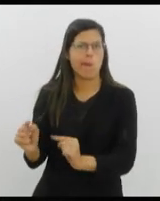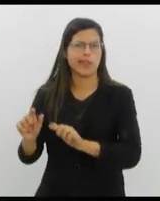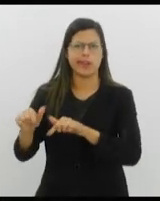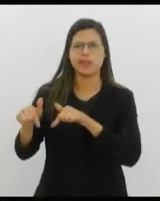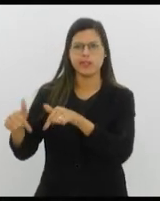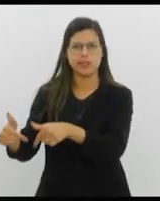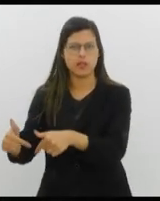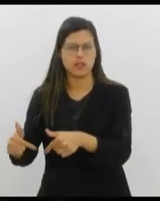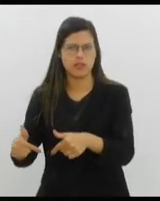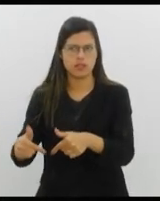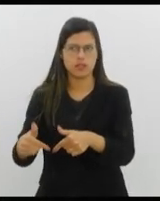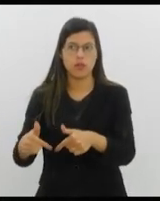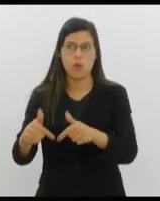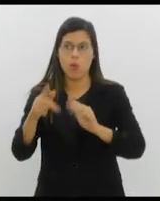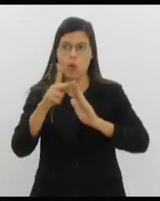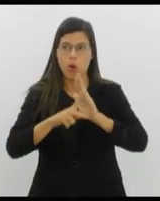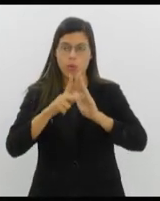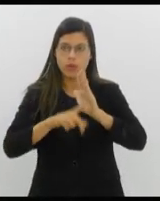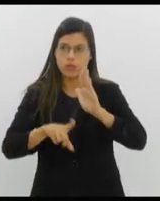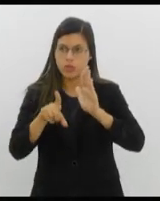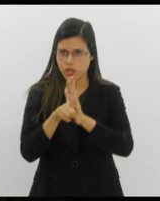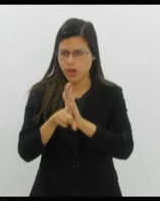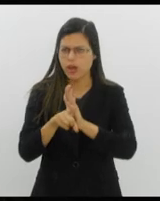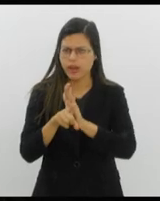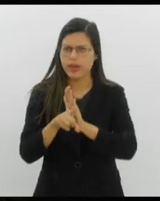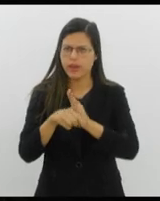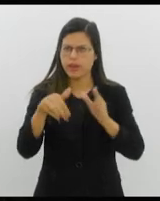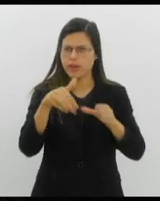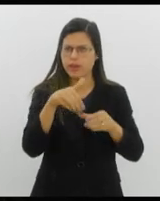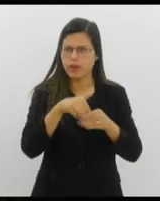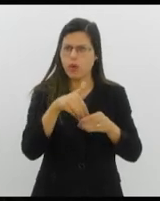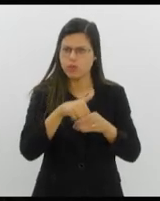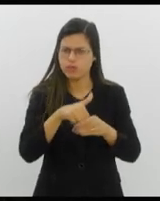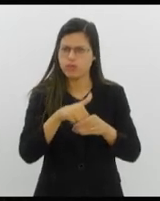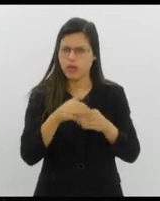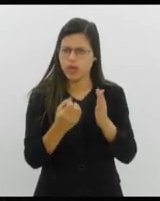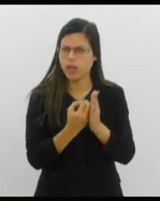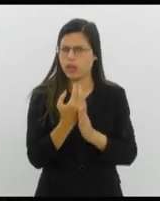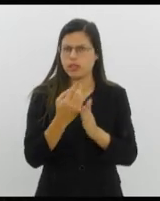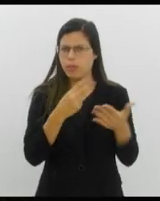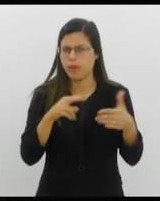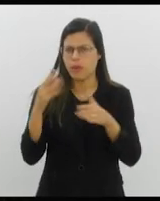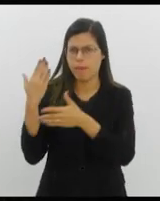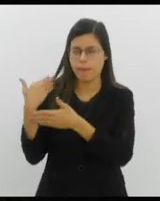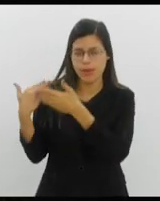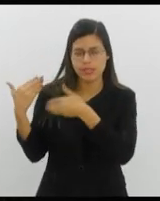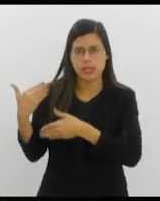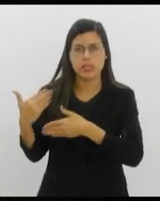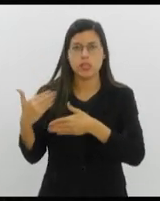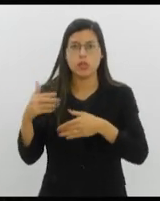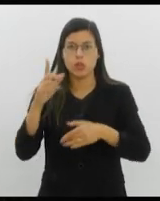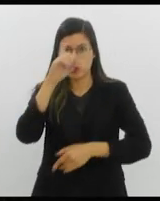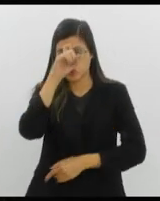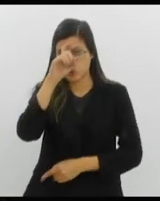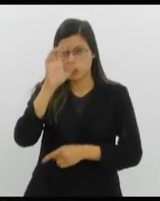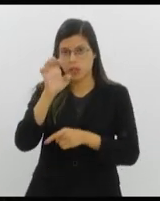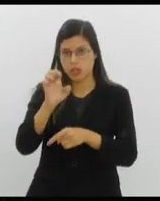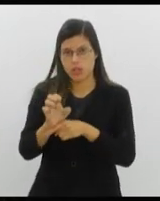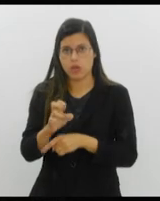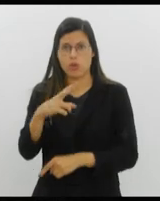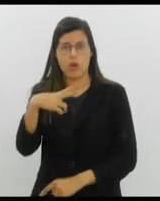como um projeto de lei que eu protocolei semana passada, para que hospitais estaduais e